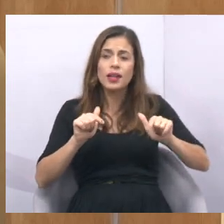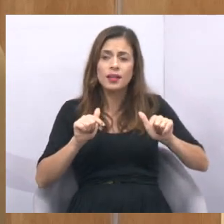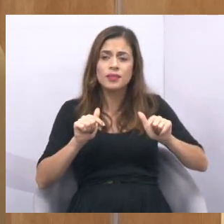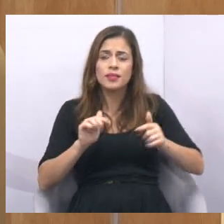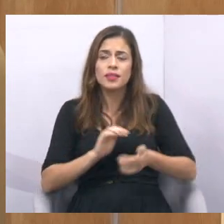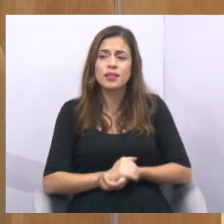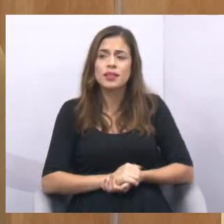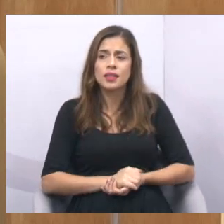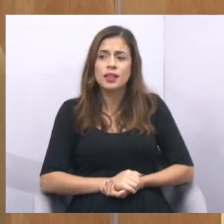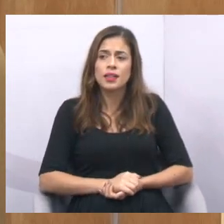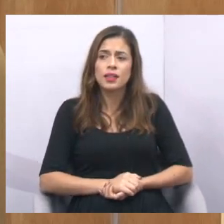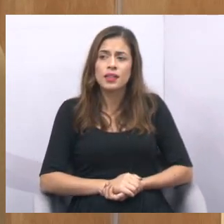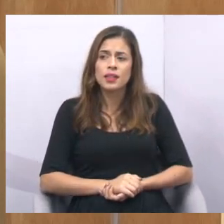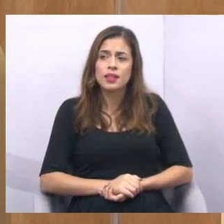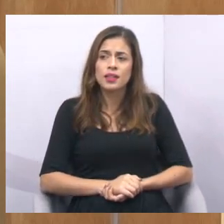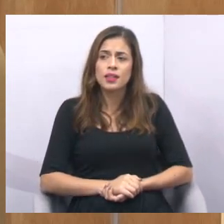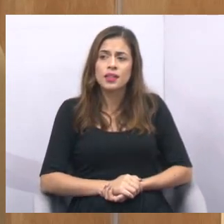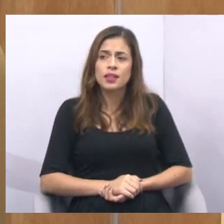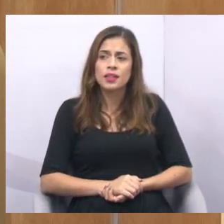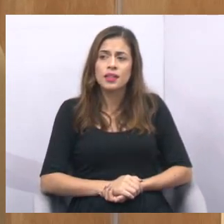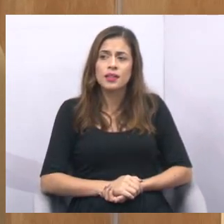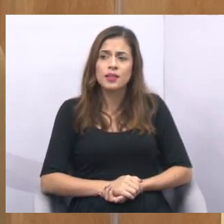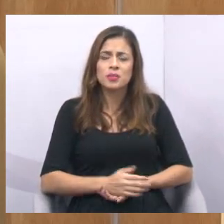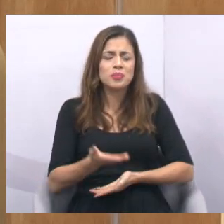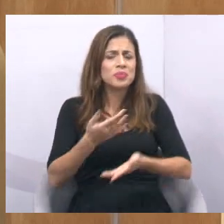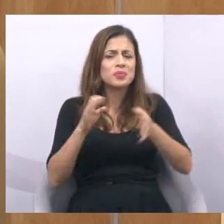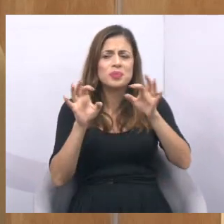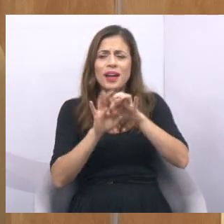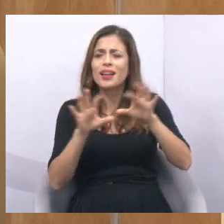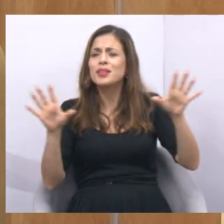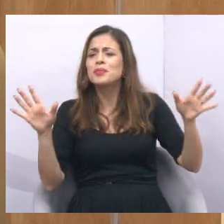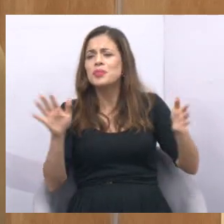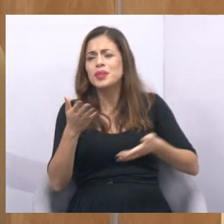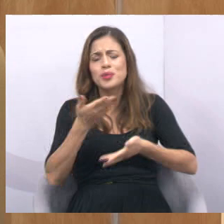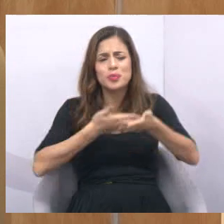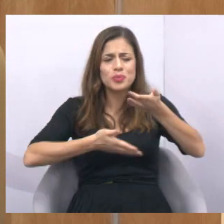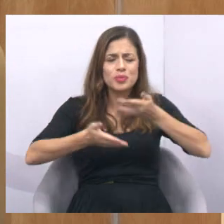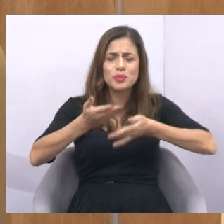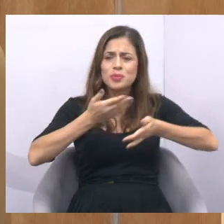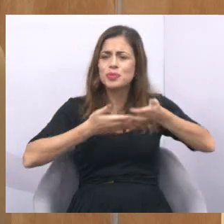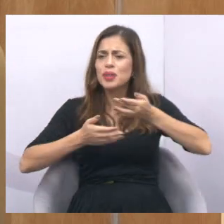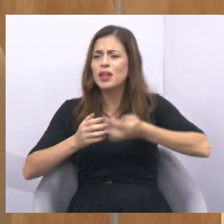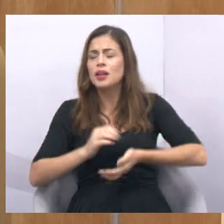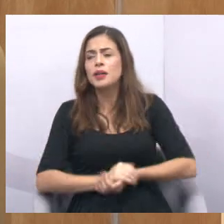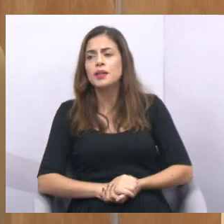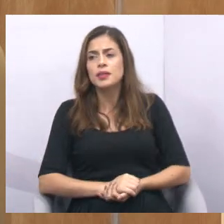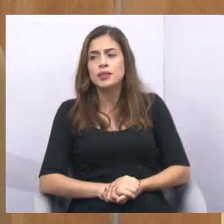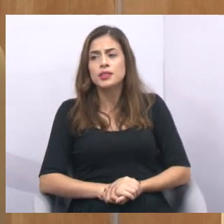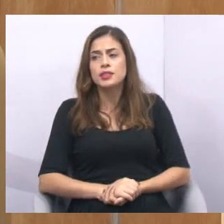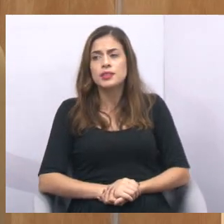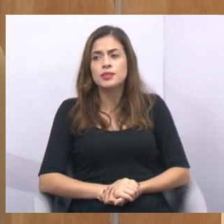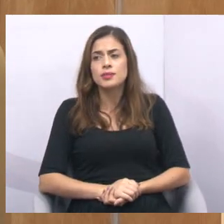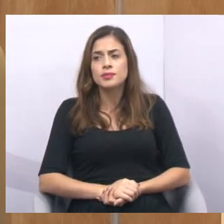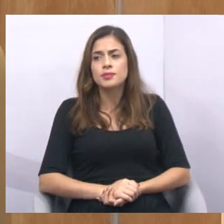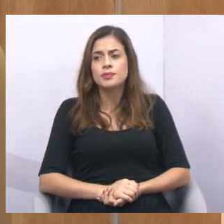eu tinha esse relacionamento com ele com muita liberdade, com o Jimmy também, né? E